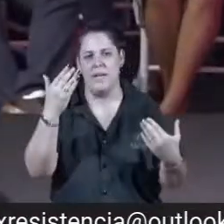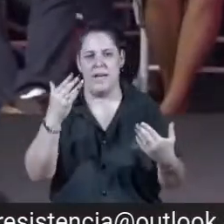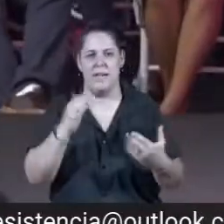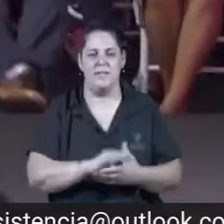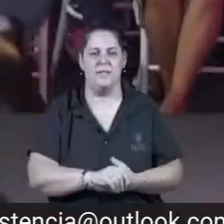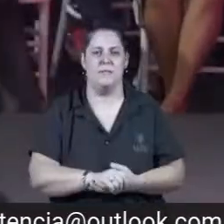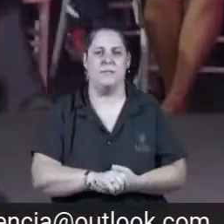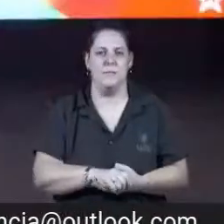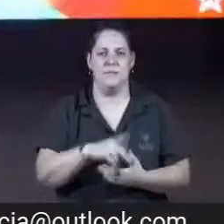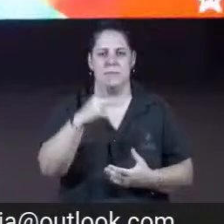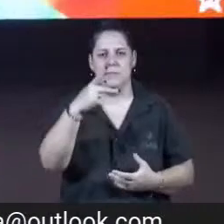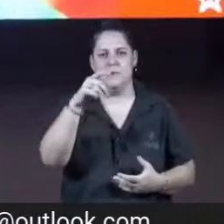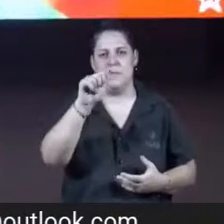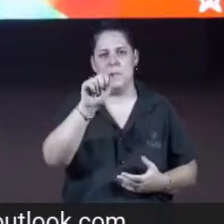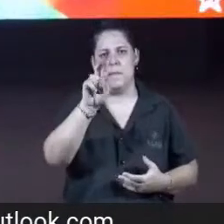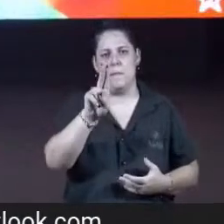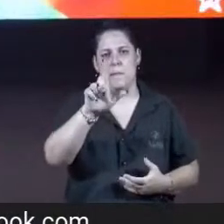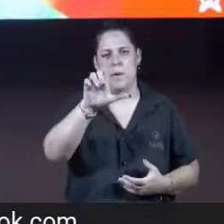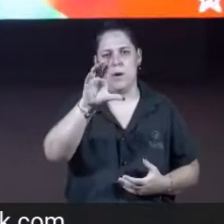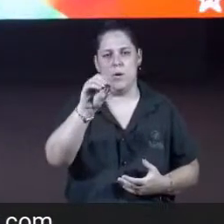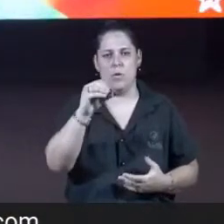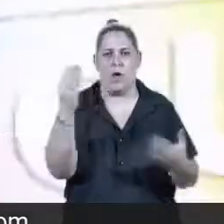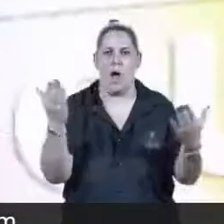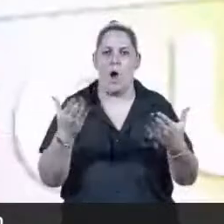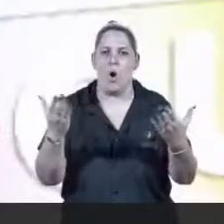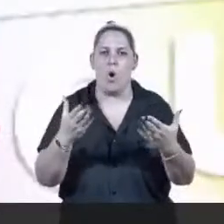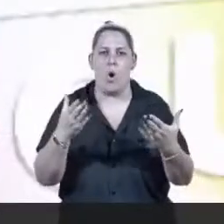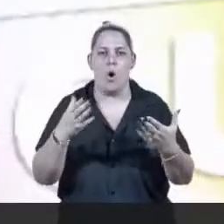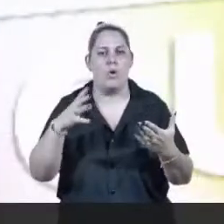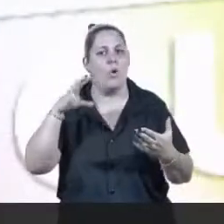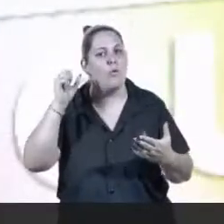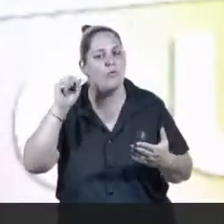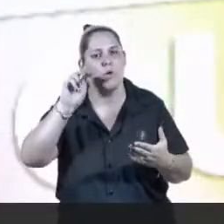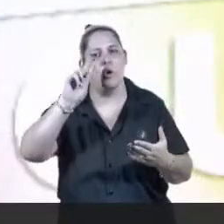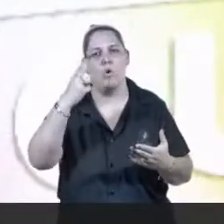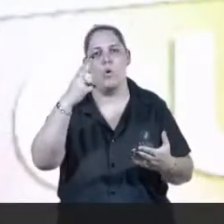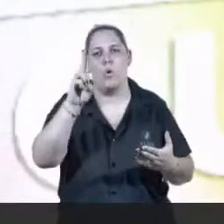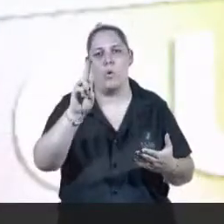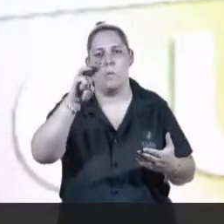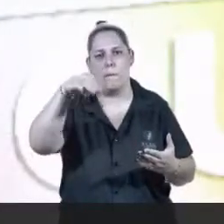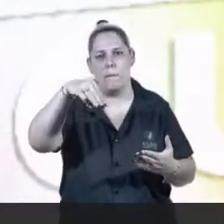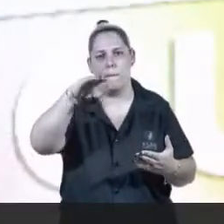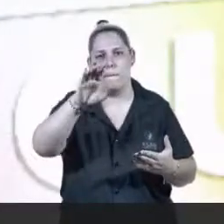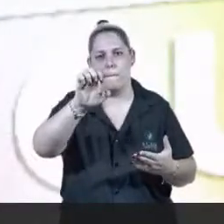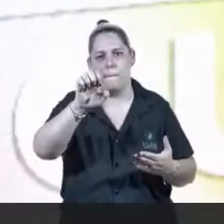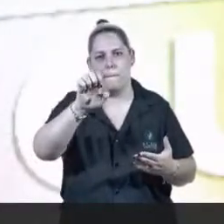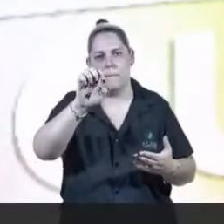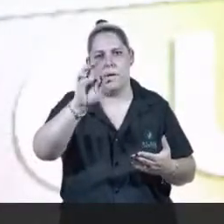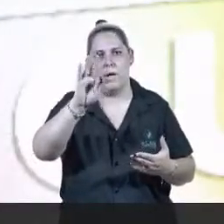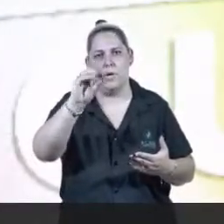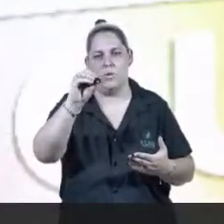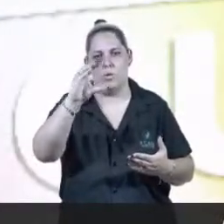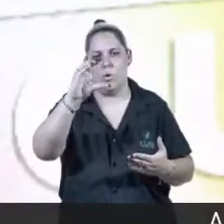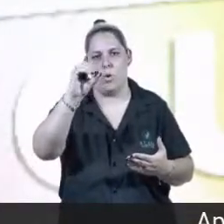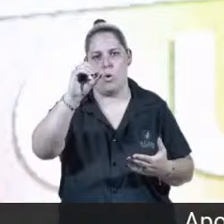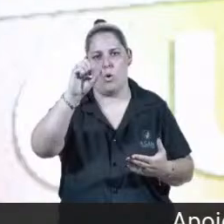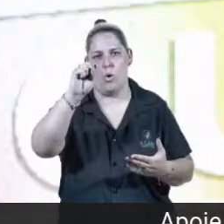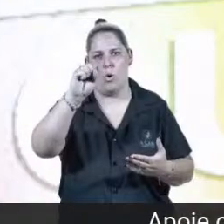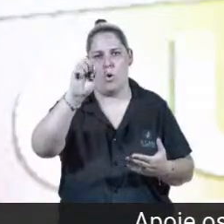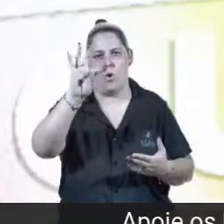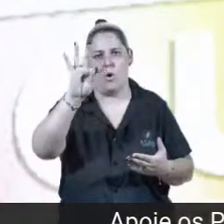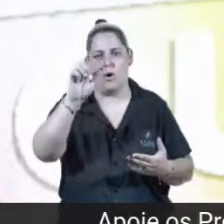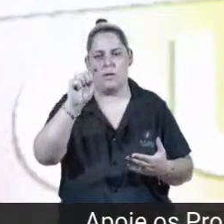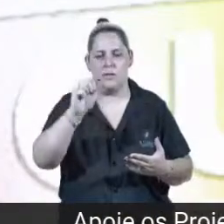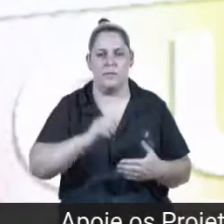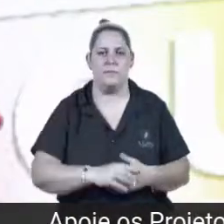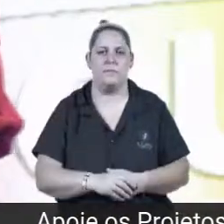Muito obrigada, Paulo. Agora nós vamos ouvir o senador Humberto Costa, senador pelo Pernambuco. Seja muito bem-vindo,